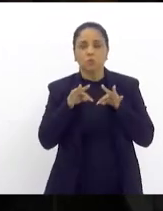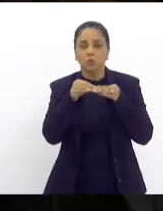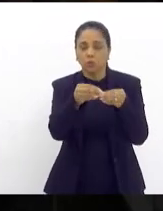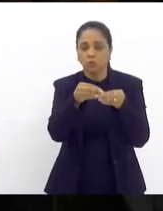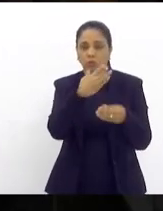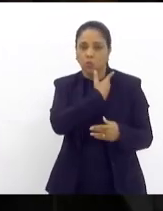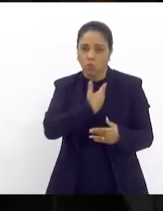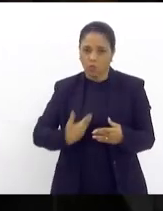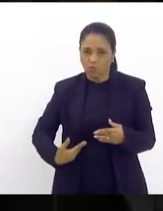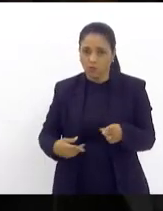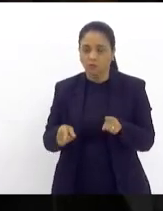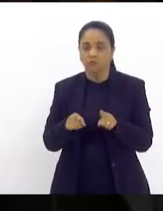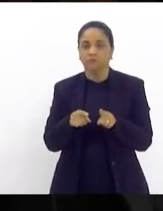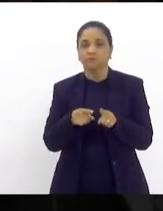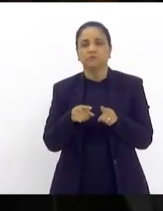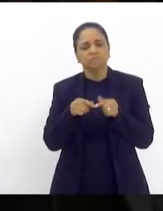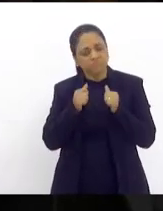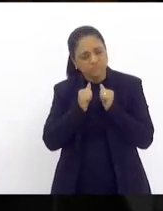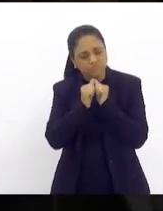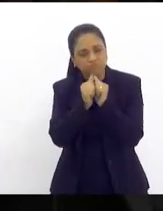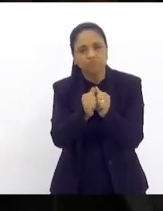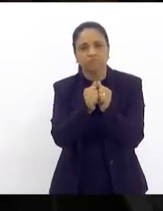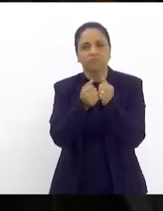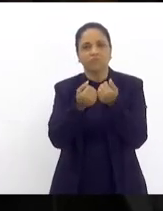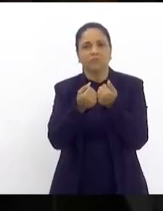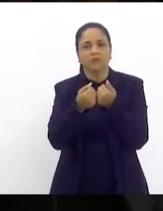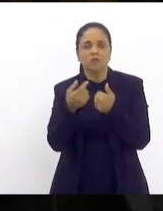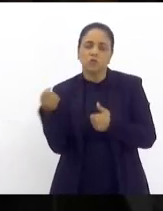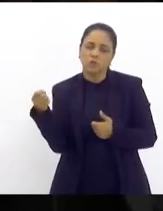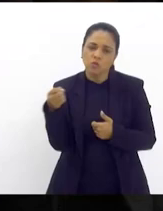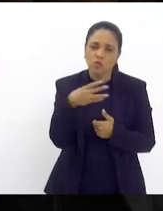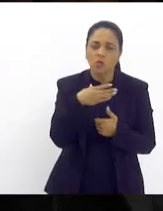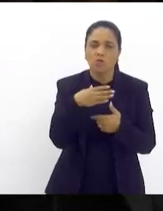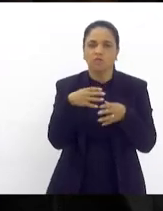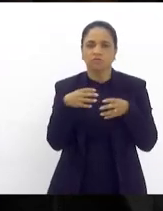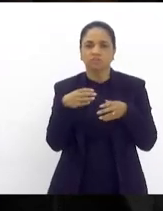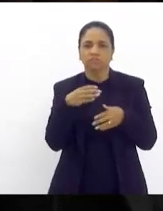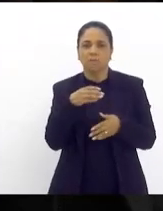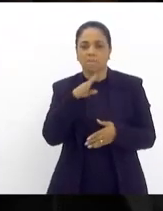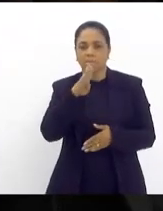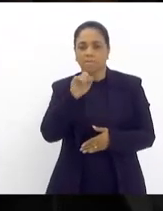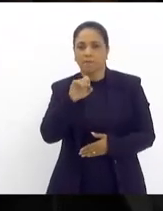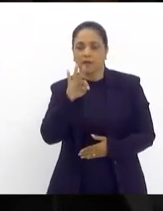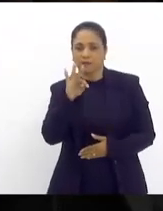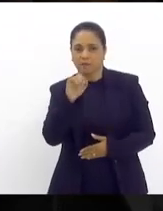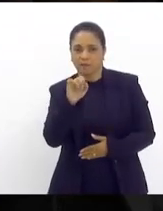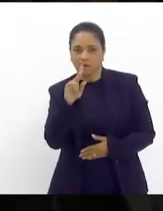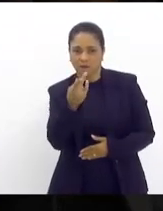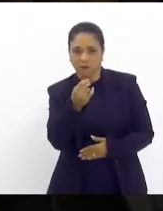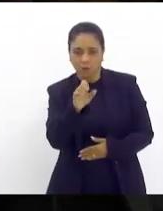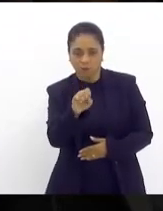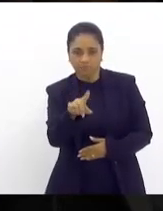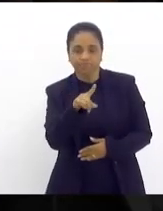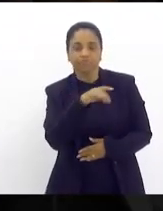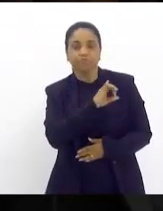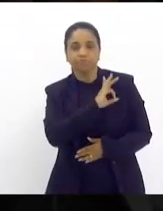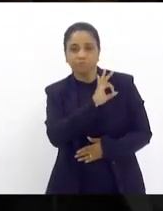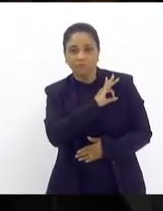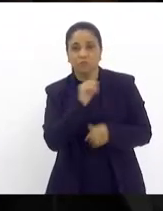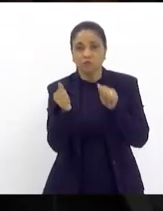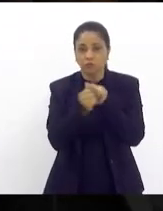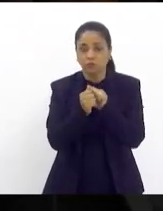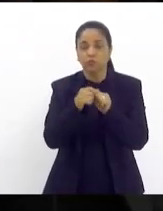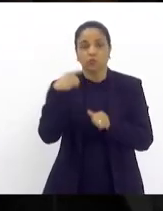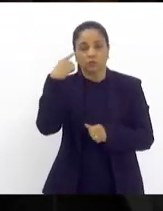estudos para essa conquista do novo Batalhão juntamente com deputado Guilherme dellaroli